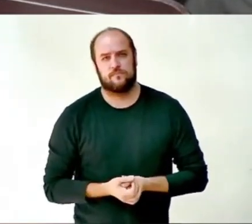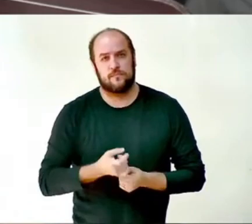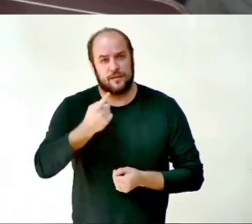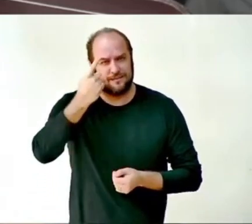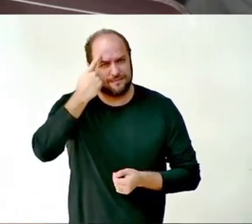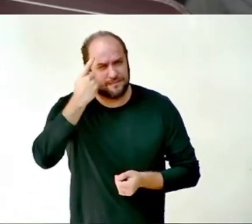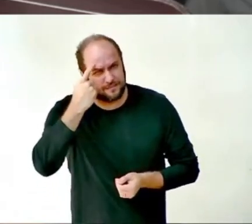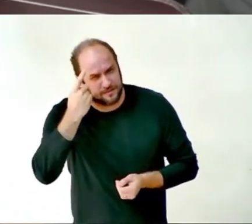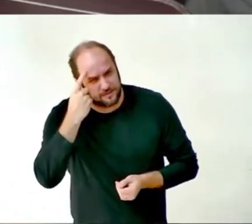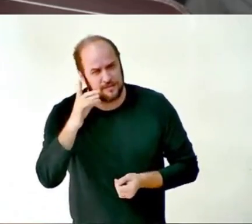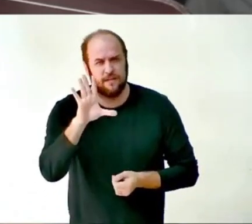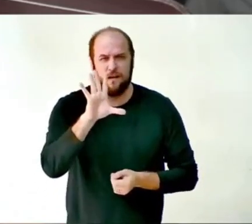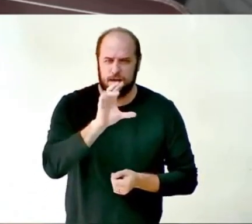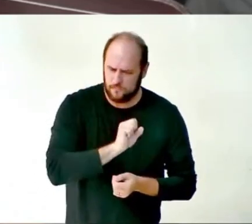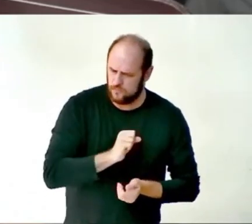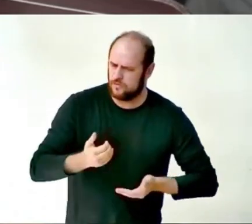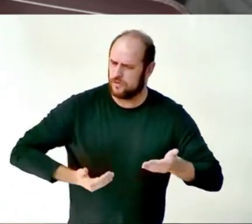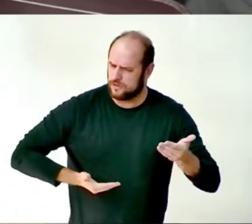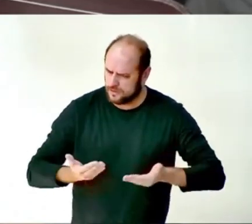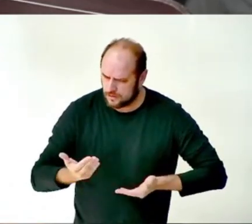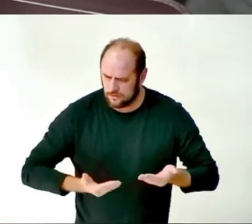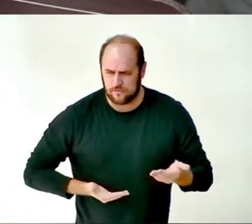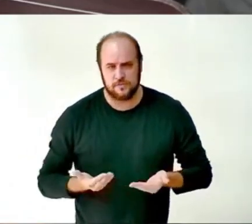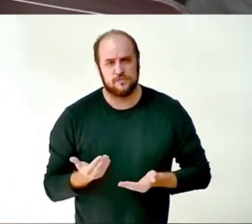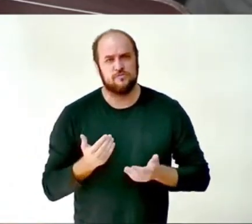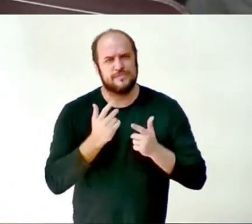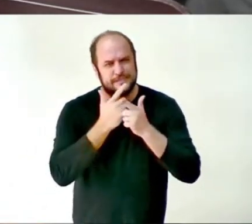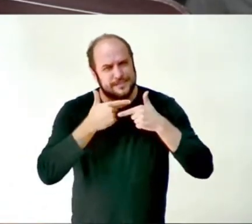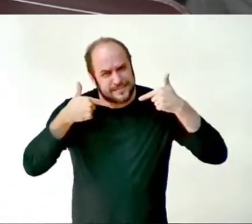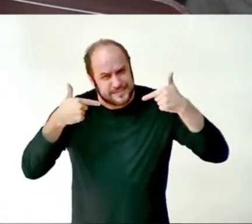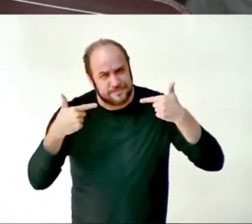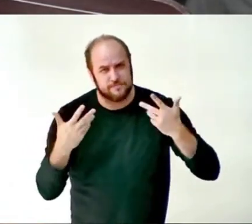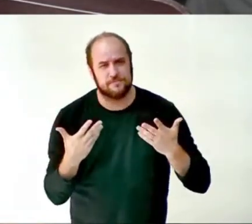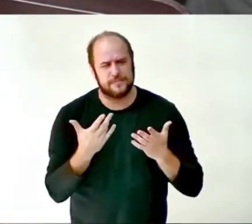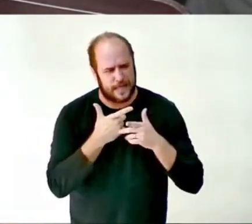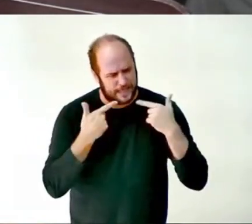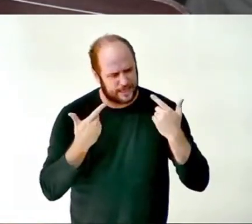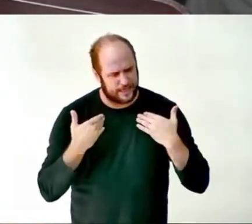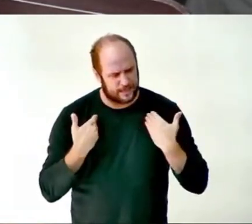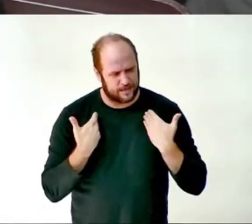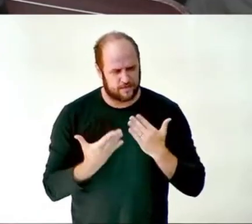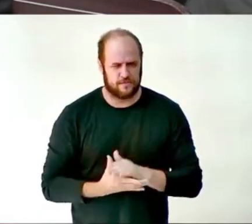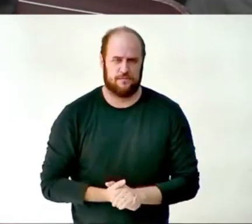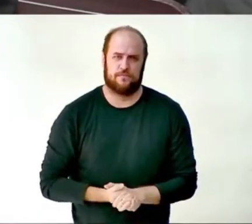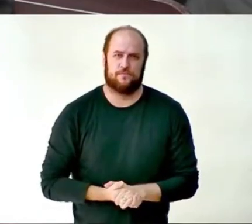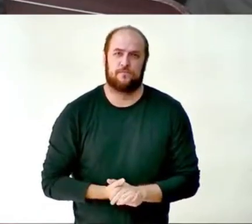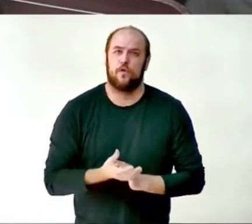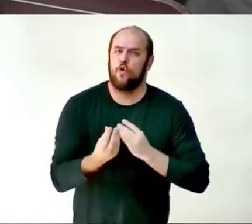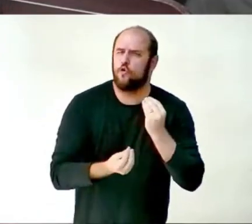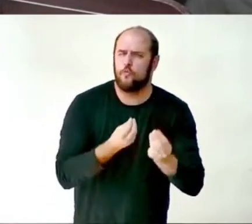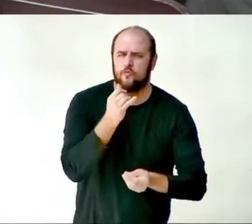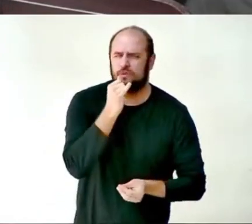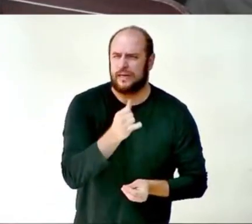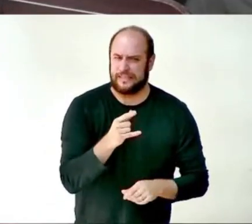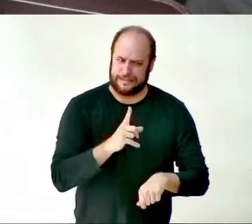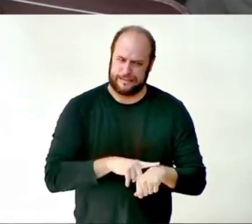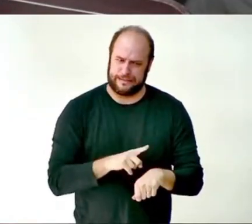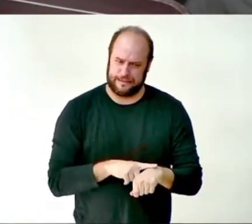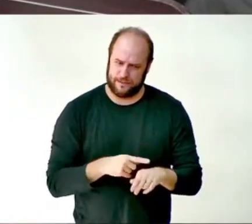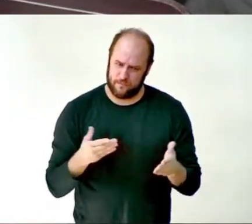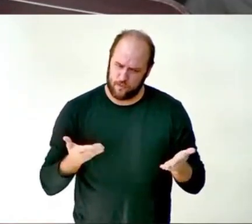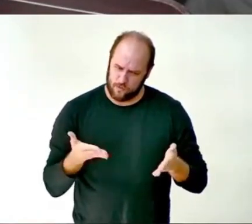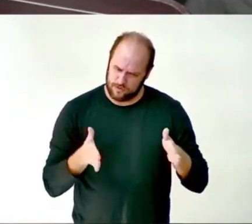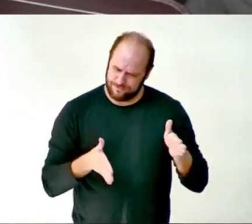Sensatez, amor, gentileza e serviço. Como falar disso em tempos de guerra, meus irmãos? Como falar disso em tempos